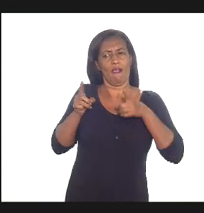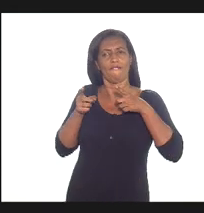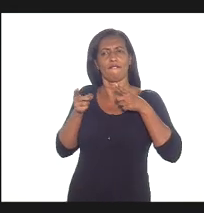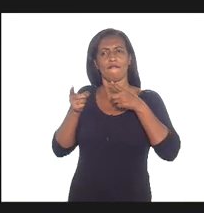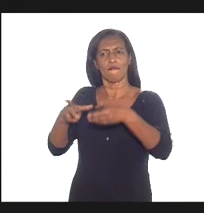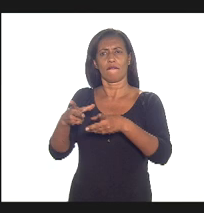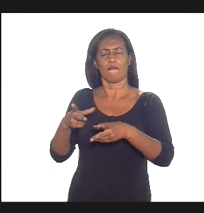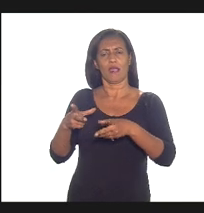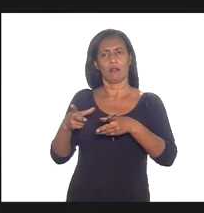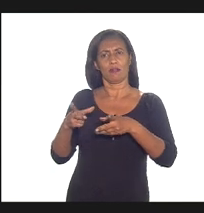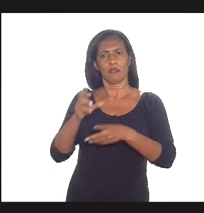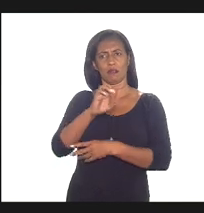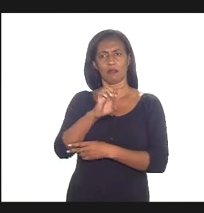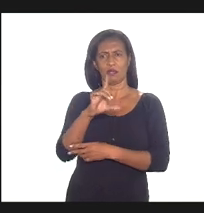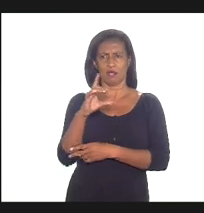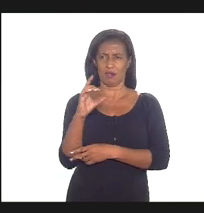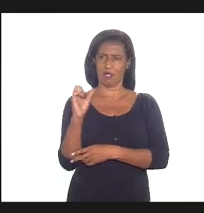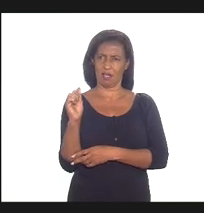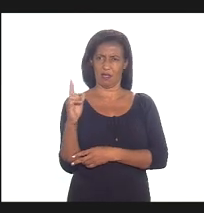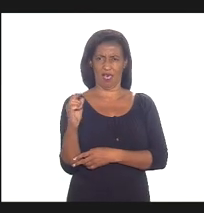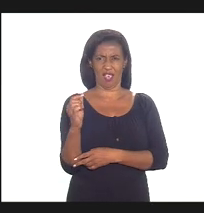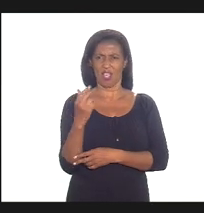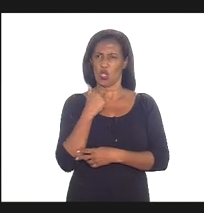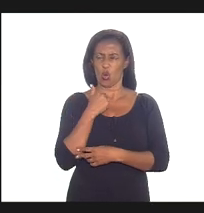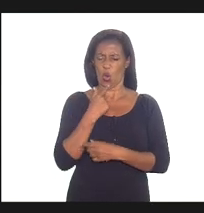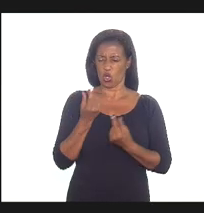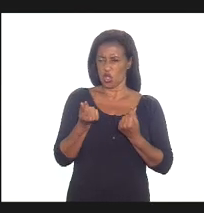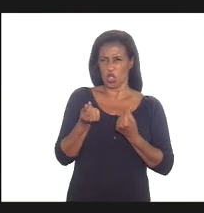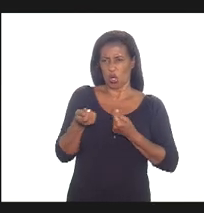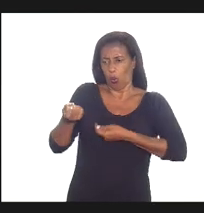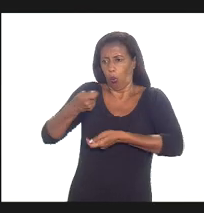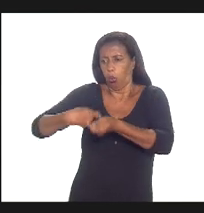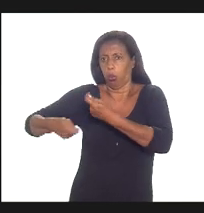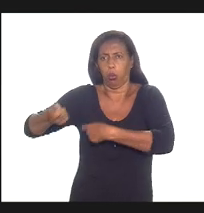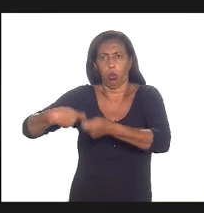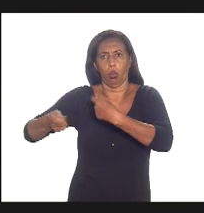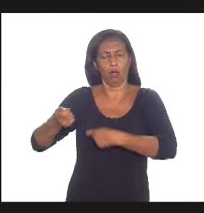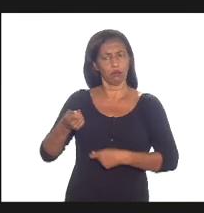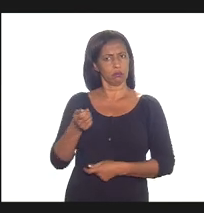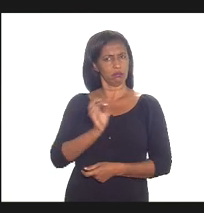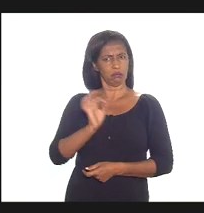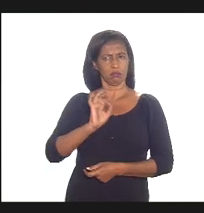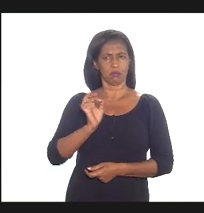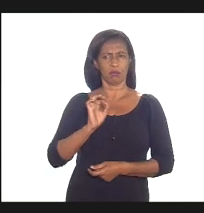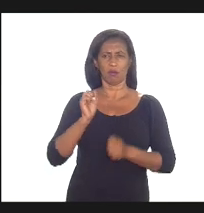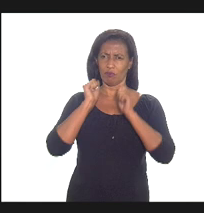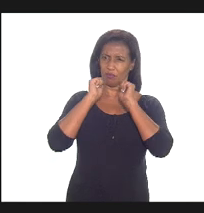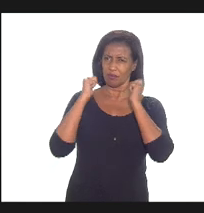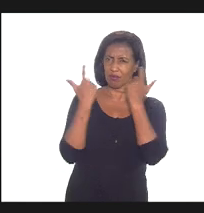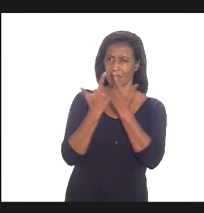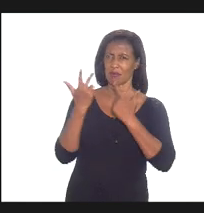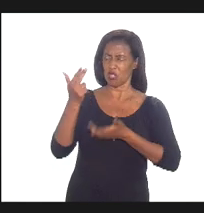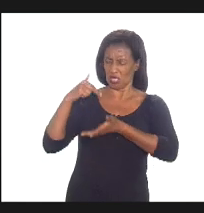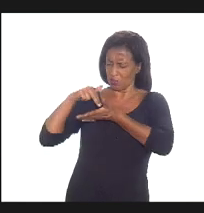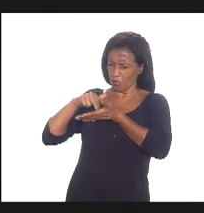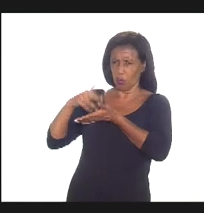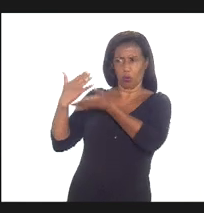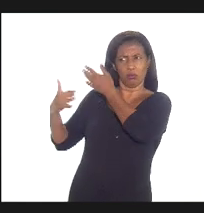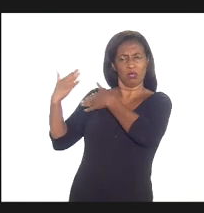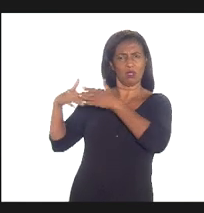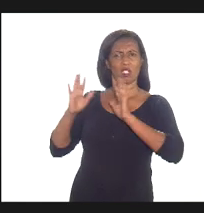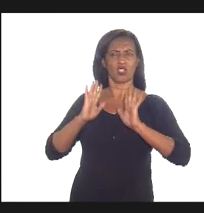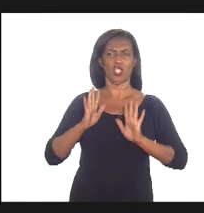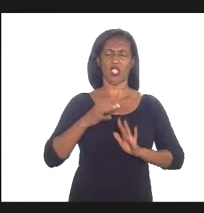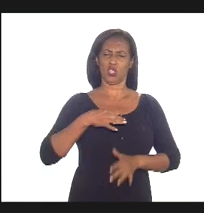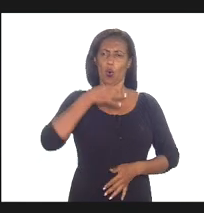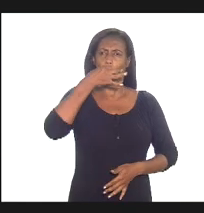podemos aceitar, porque nós não estamos fazendo moeda de troca. A Assembleia já tinha se posicionado lá atrás contra a privatização da SEDAI. Eu queria deixar